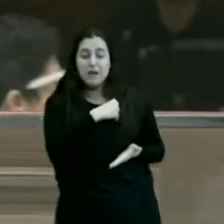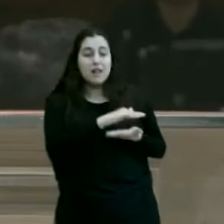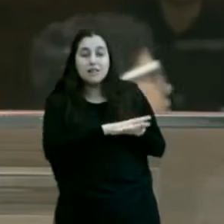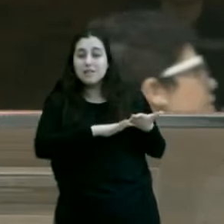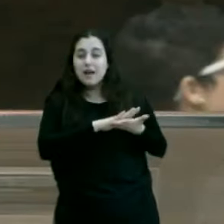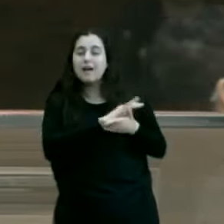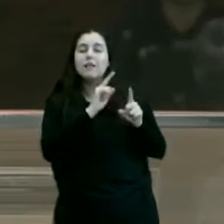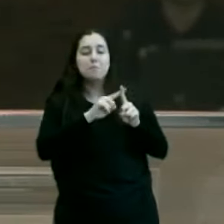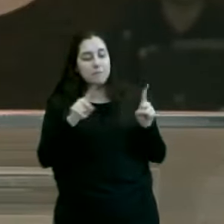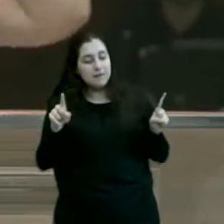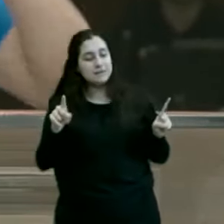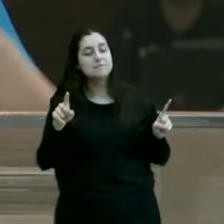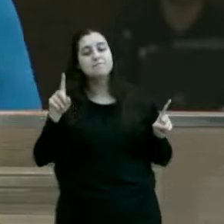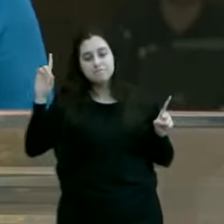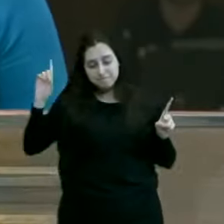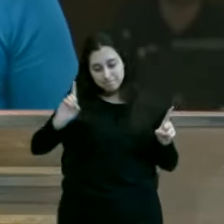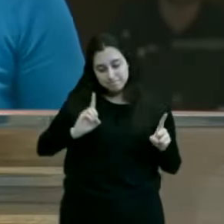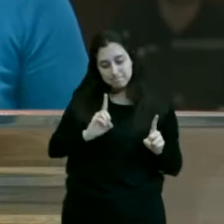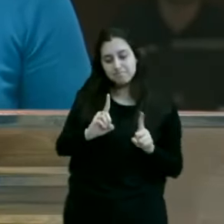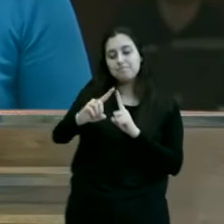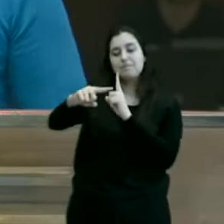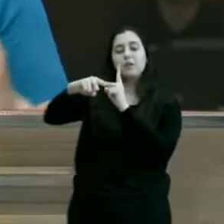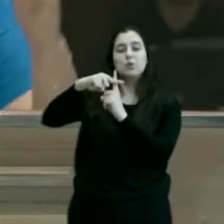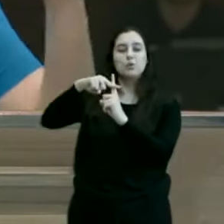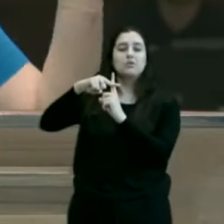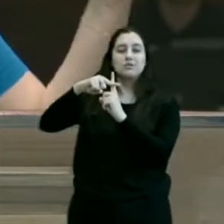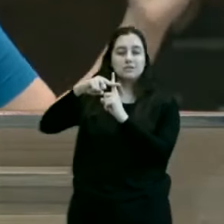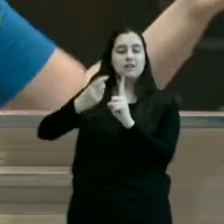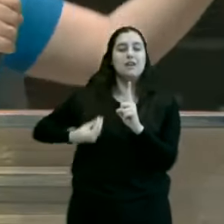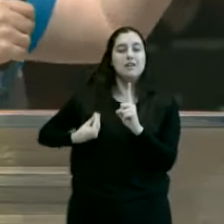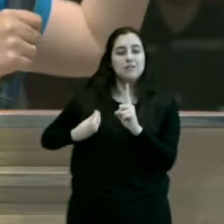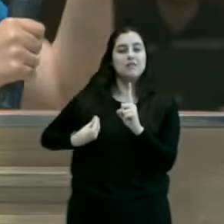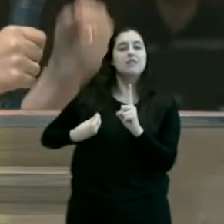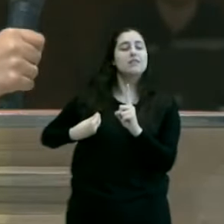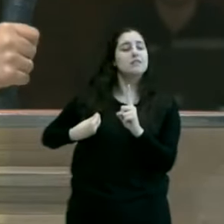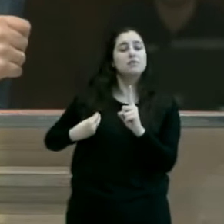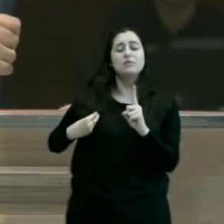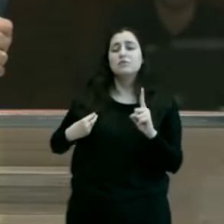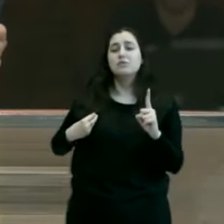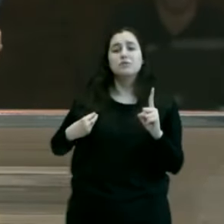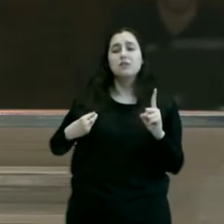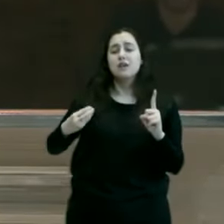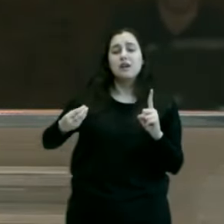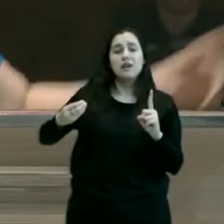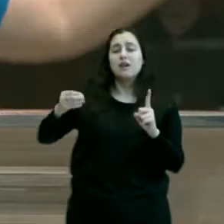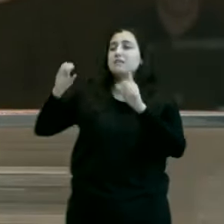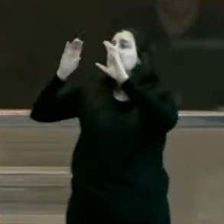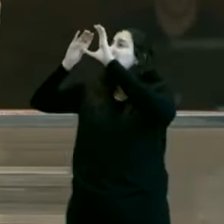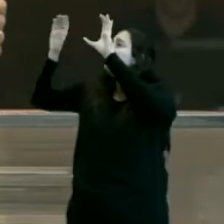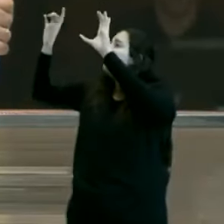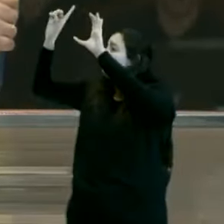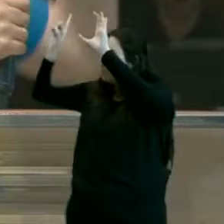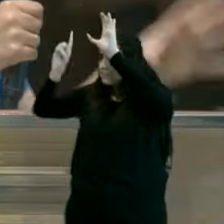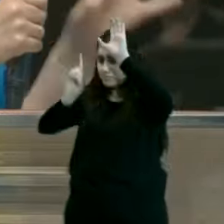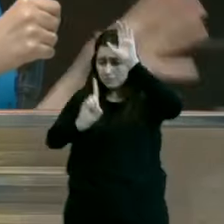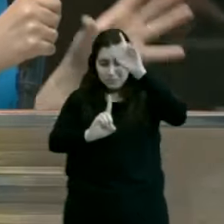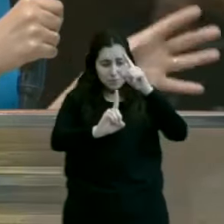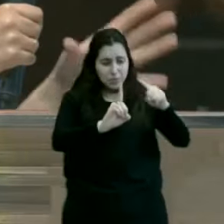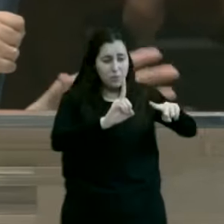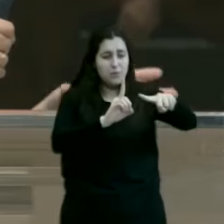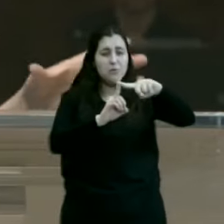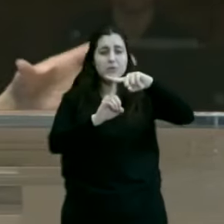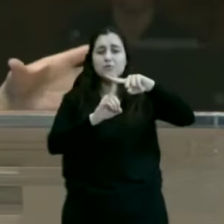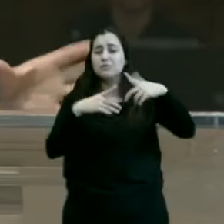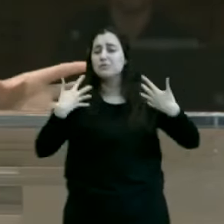por nós, aquele que se entregou, aquele que reduziu a sua vida e na morte de cruz, a